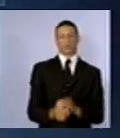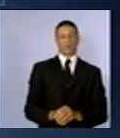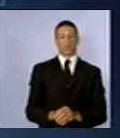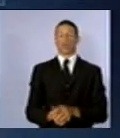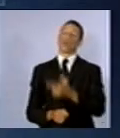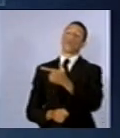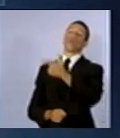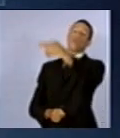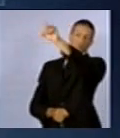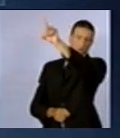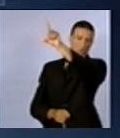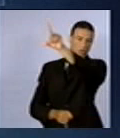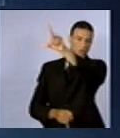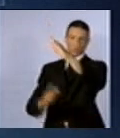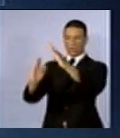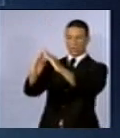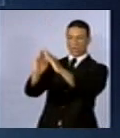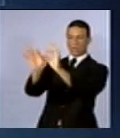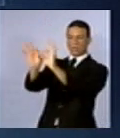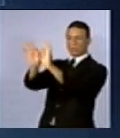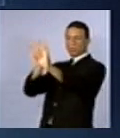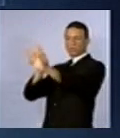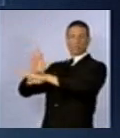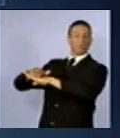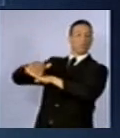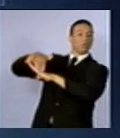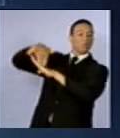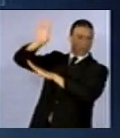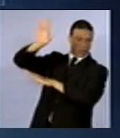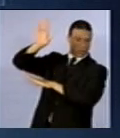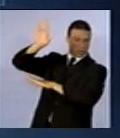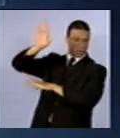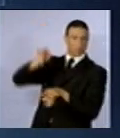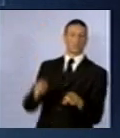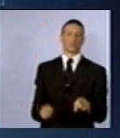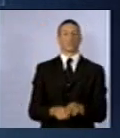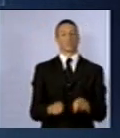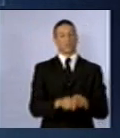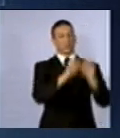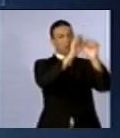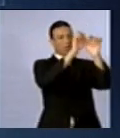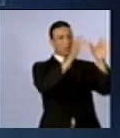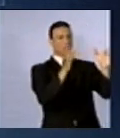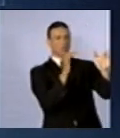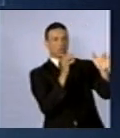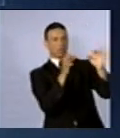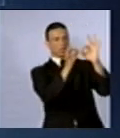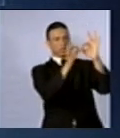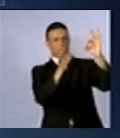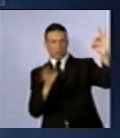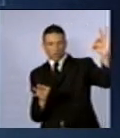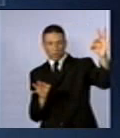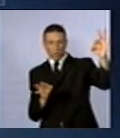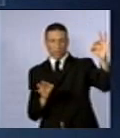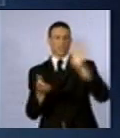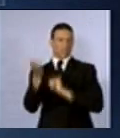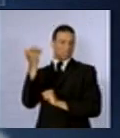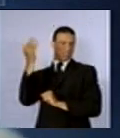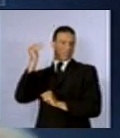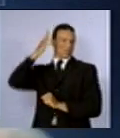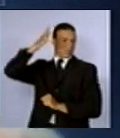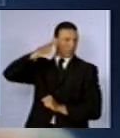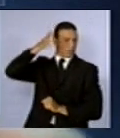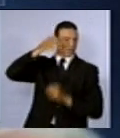estavam numa distância bastante diferenciada. Com relação ao campo magnético à distância, não vamos falar mais sobre isso, né, já foi exaustivamente